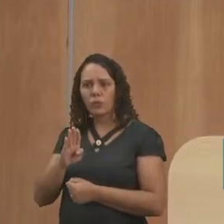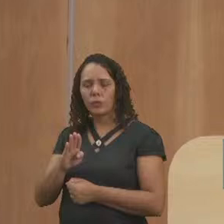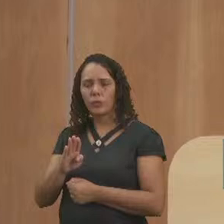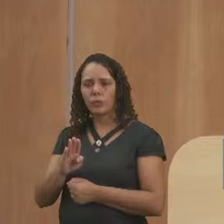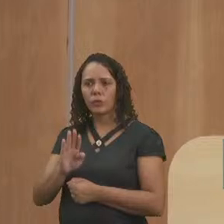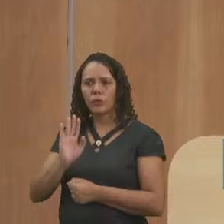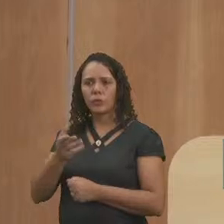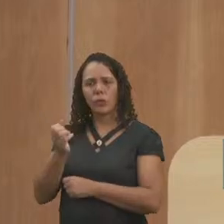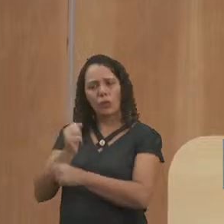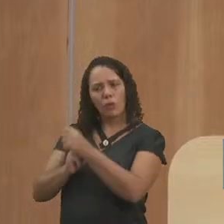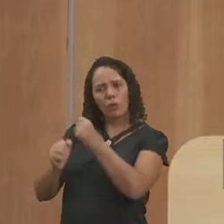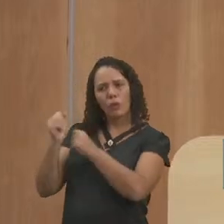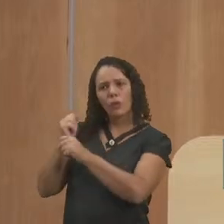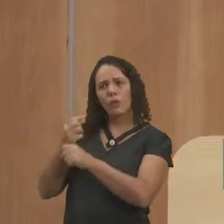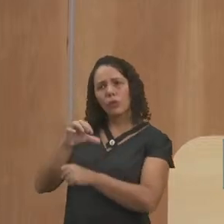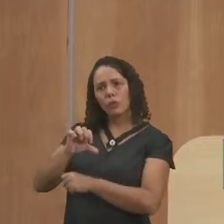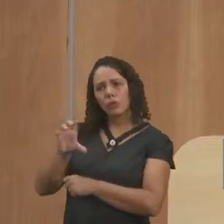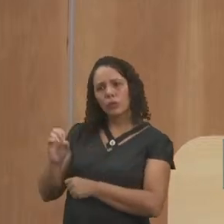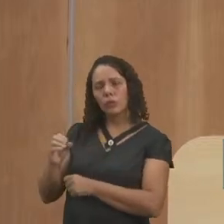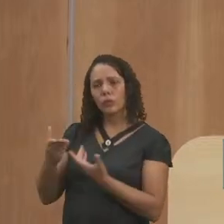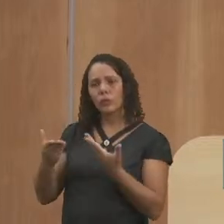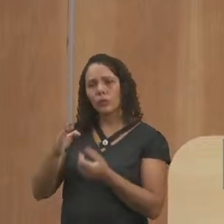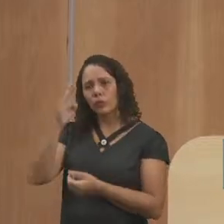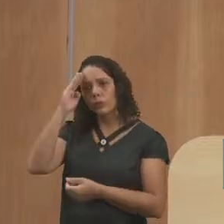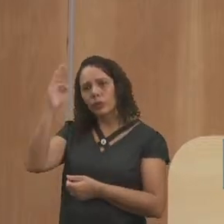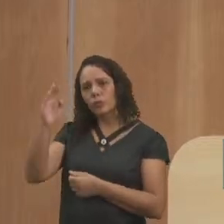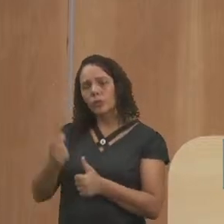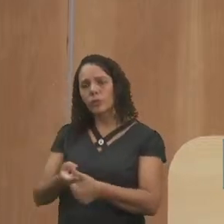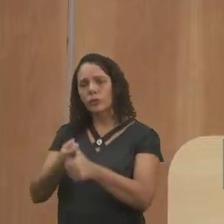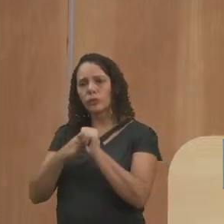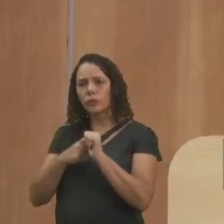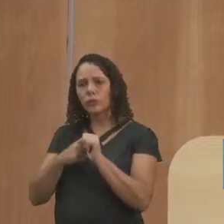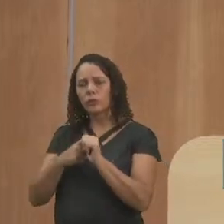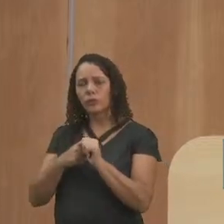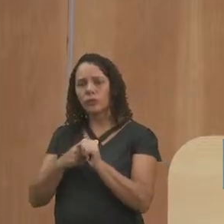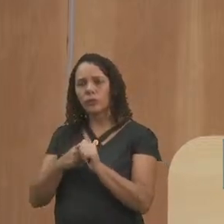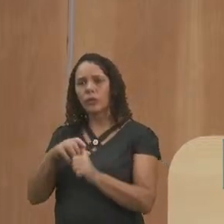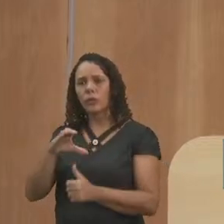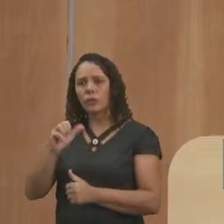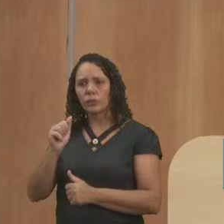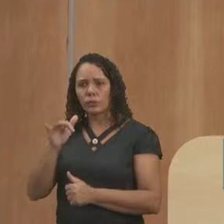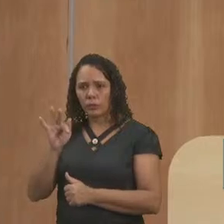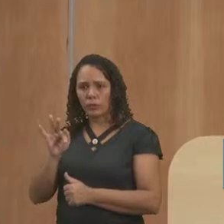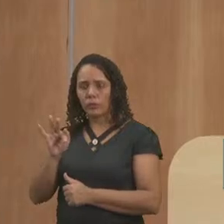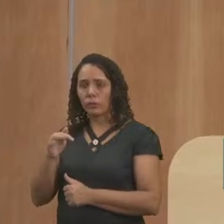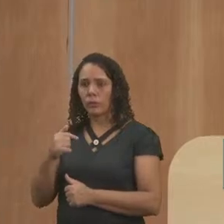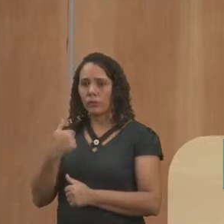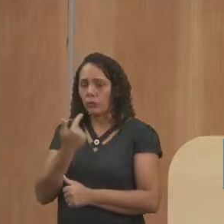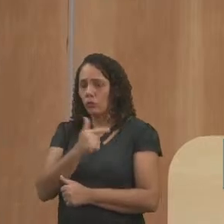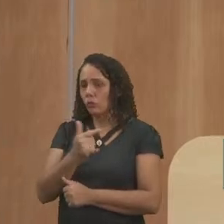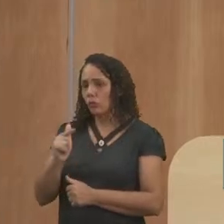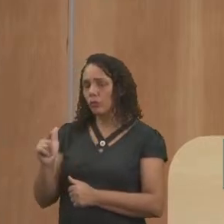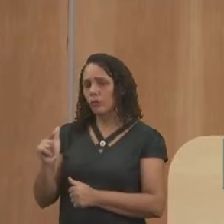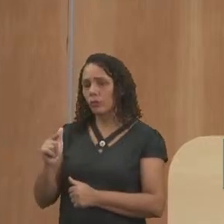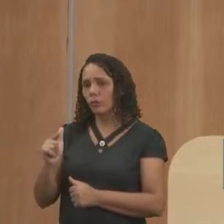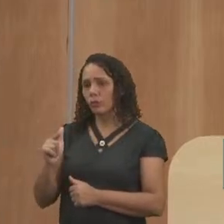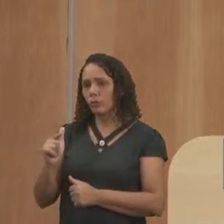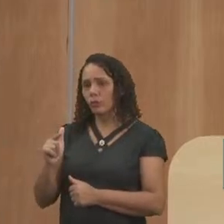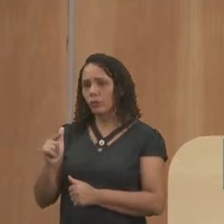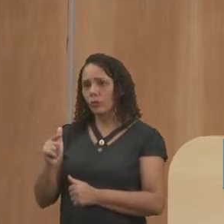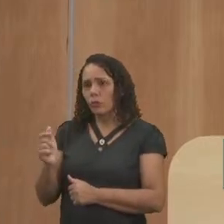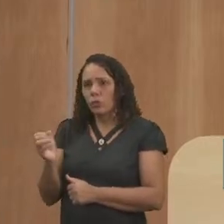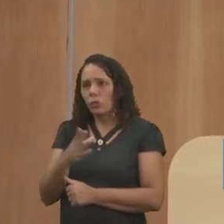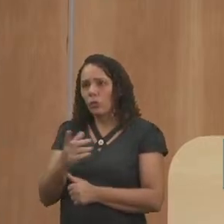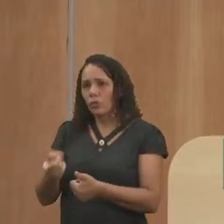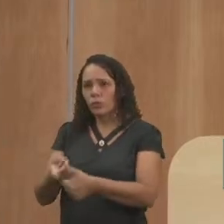a década de 90, e hoje a nossa principal dívida dos últimos anos é do CAF, né? A gente não teve nenhuma contração de uma